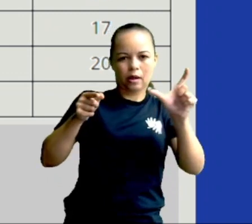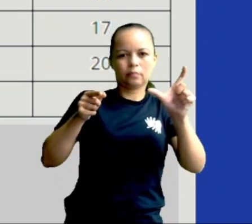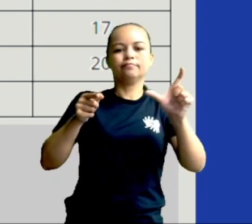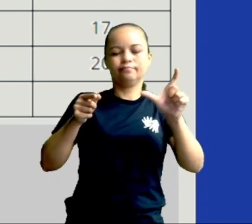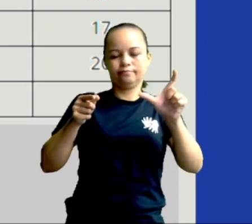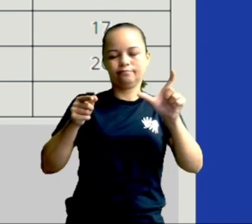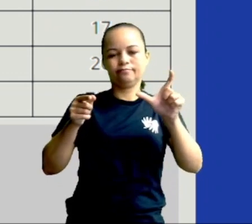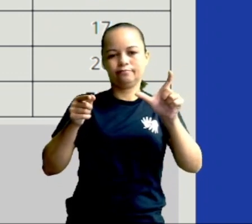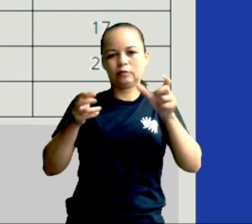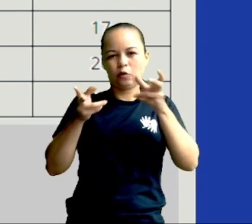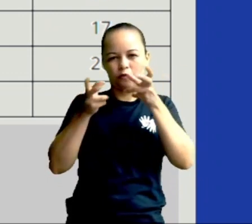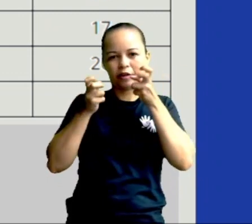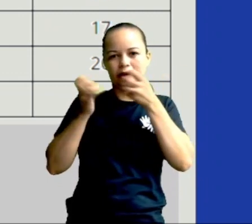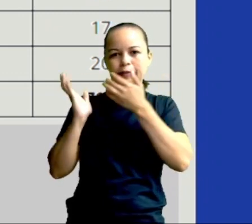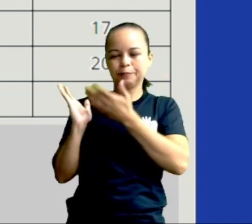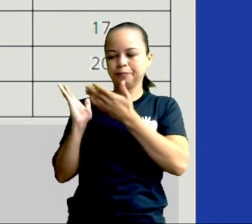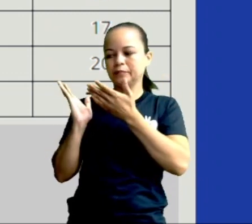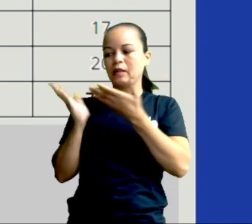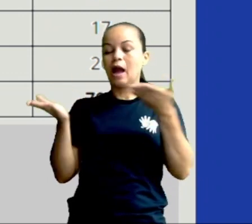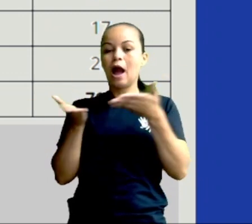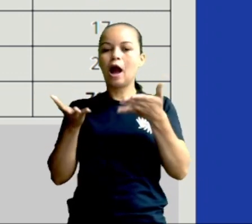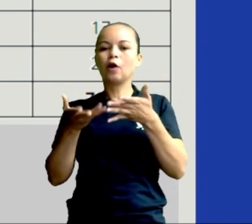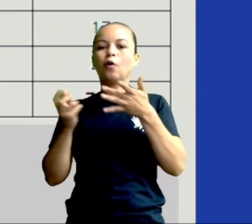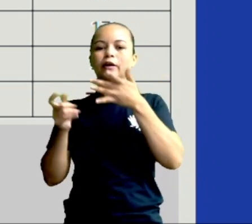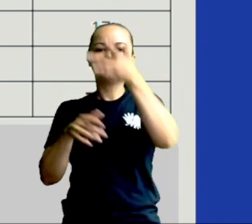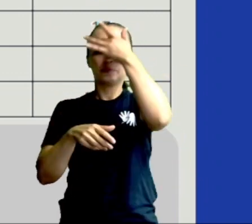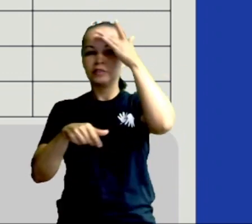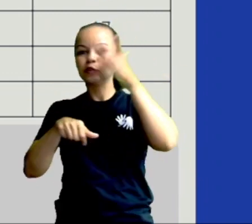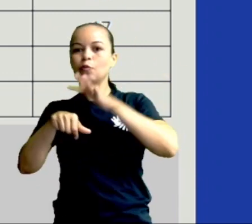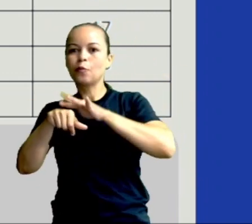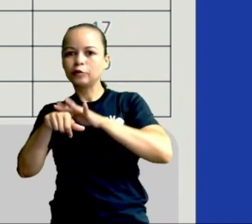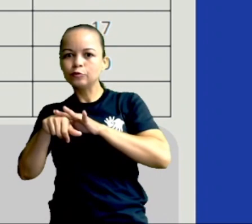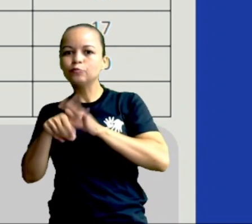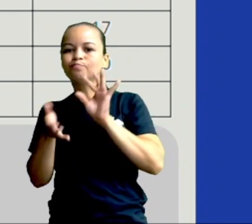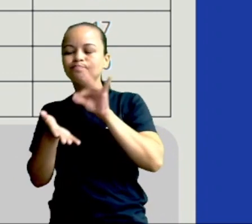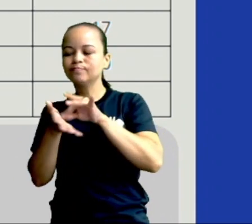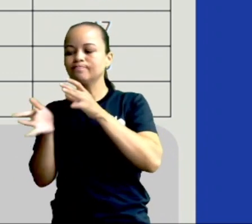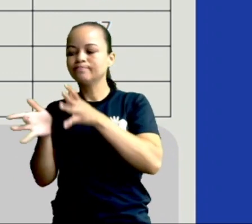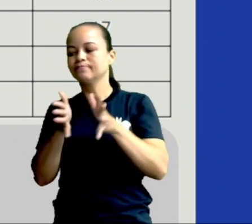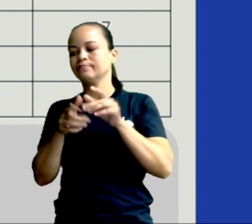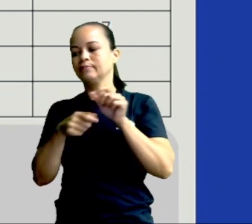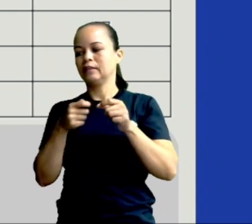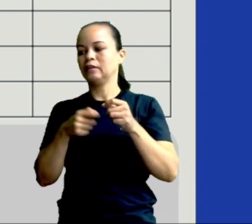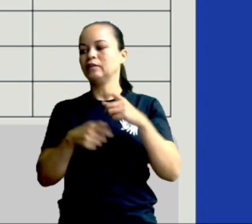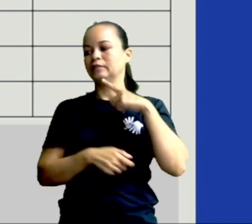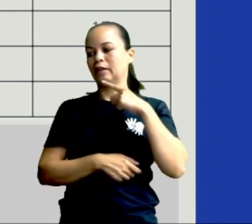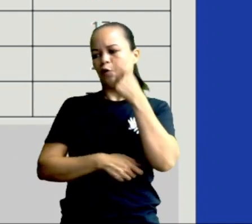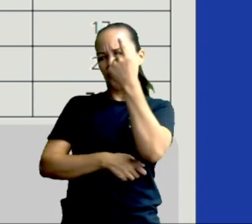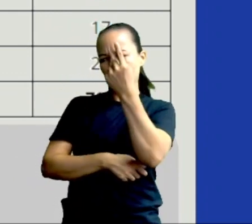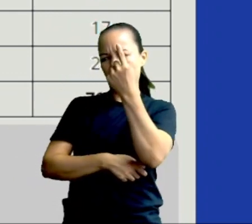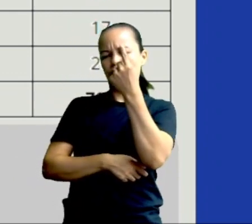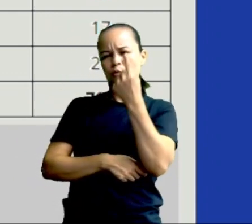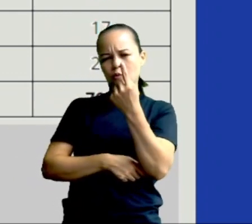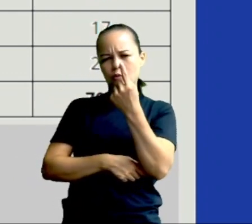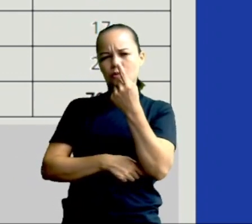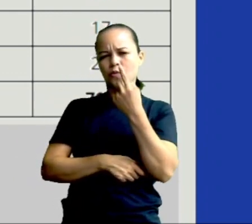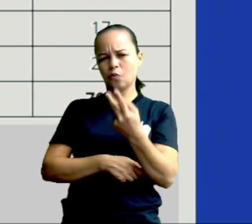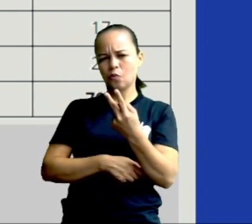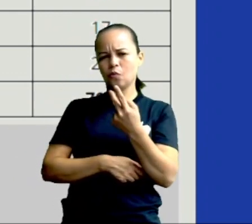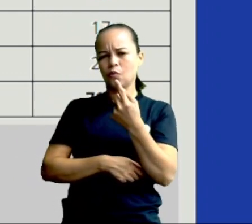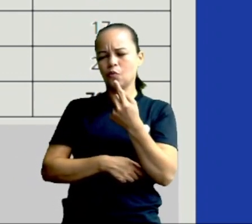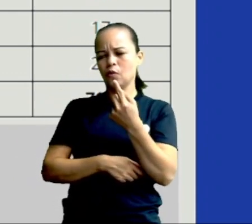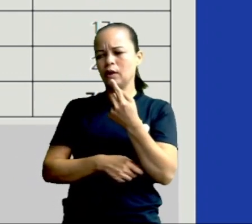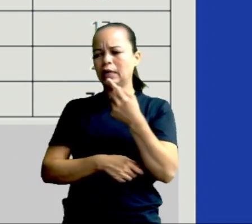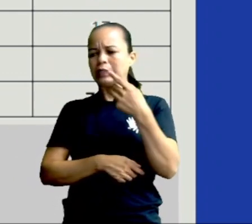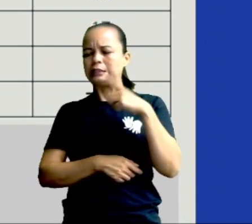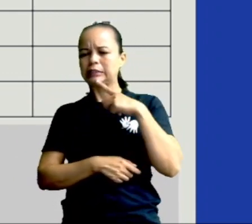rol. Vamos agora para os confirmados. Confirmados eu vou ter, ó, 1, depois o 1 de novo, depois o 1 de novo. Aí eu venho com